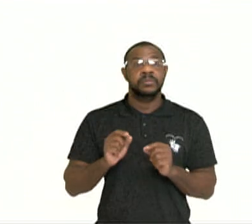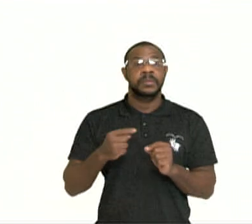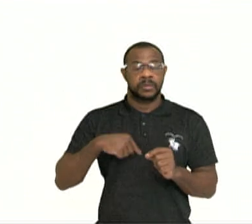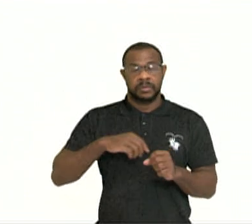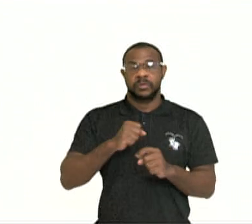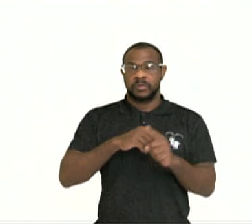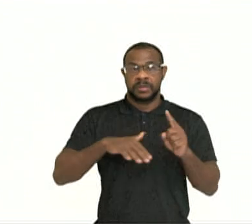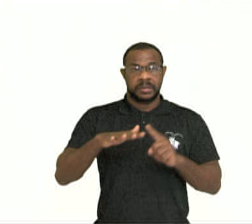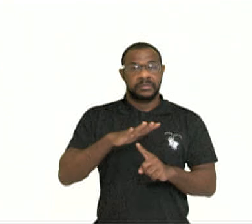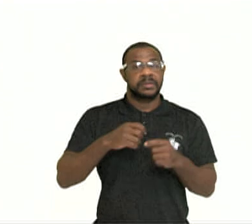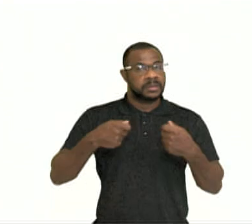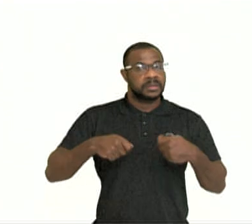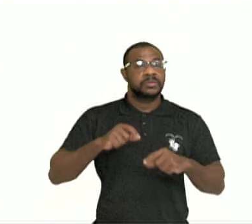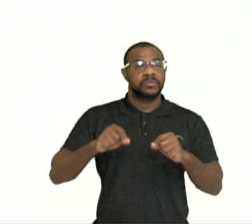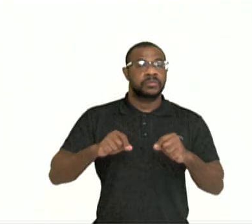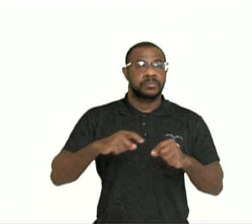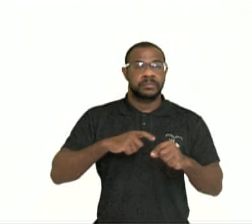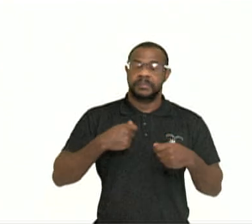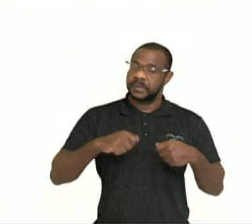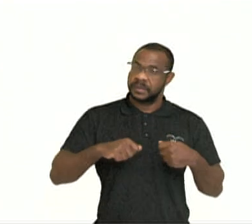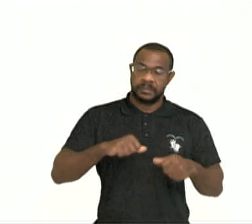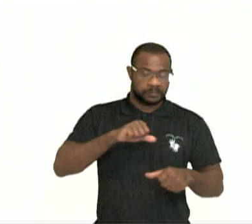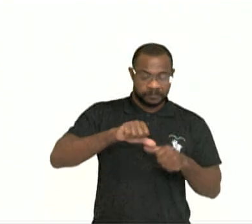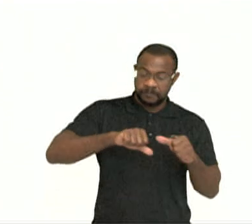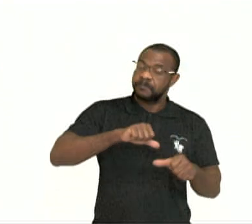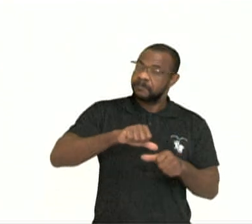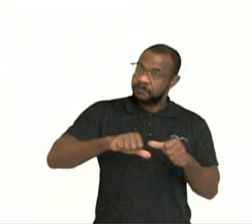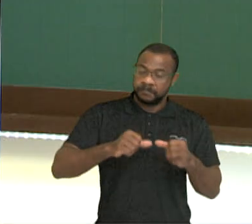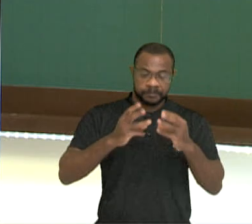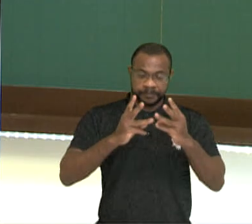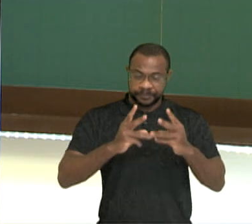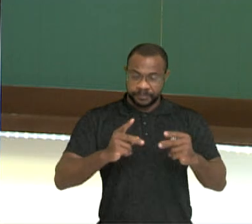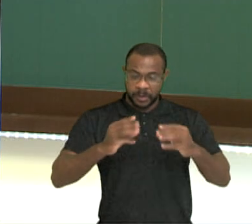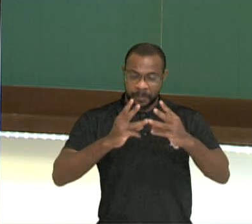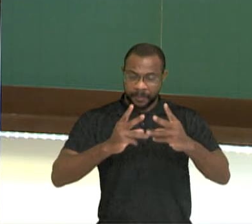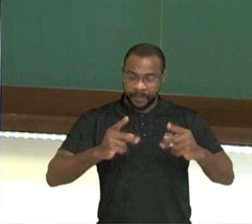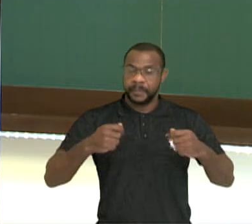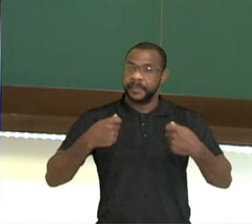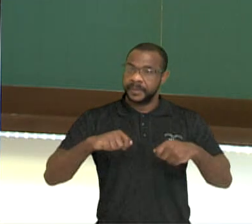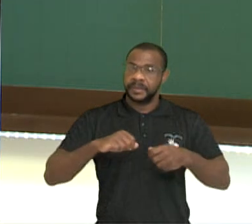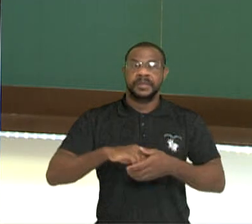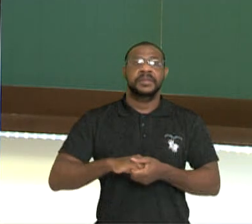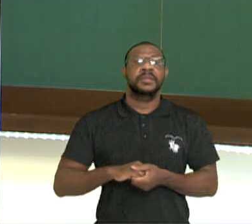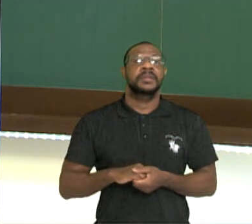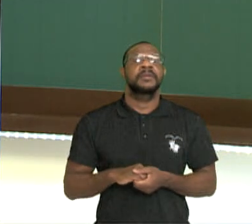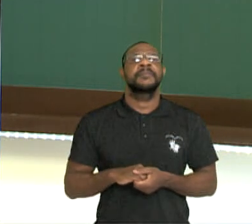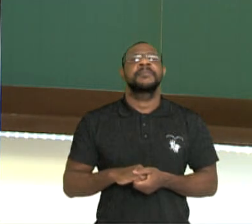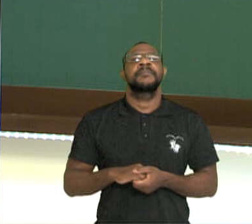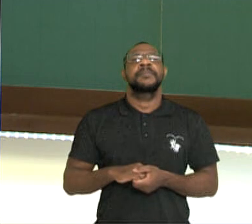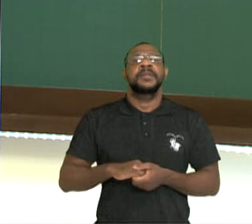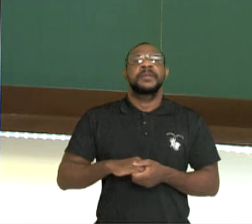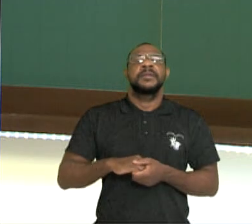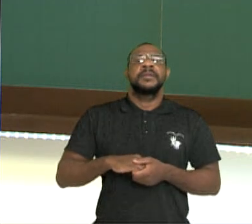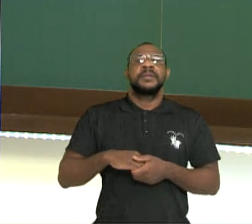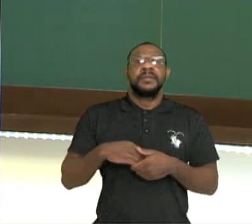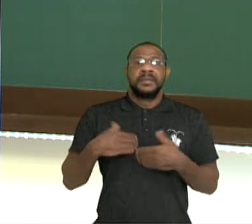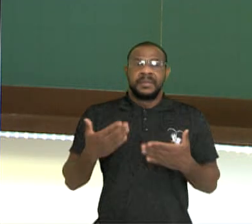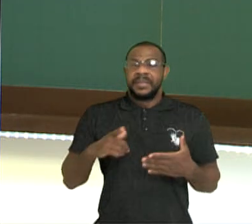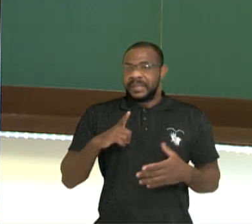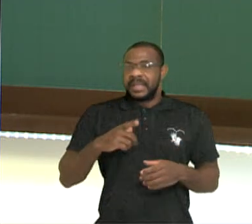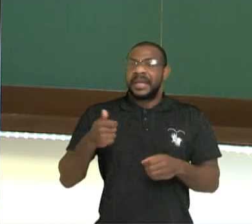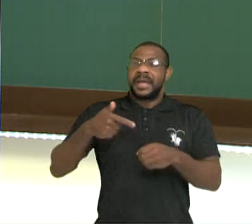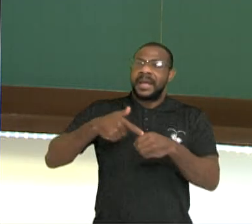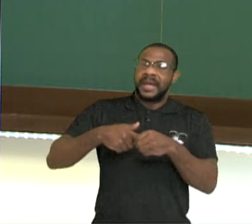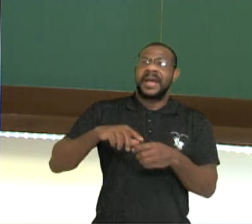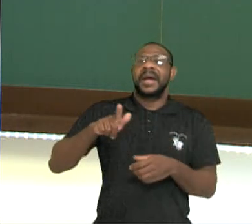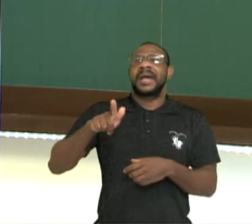sociedade, há necessidade de submeter o petróleo ao processo de refino. Então ele é refinado, ao qual vem se dar origem a gasolina, ao óleo